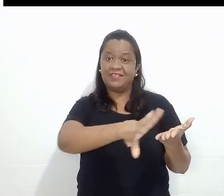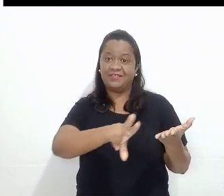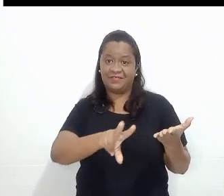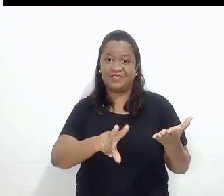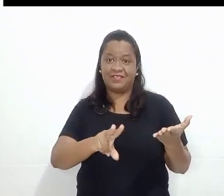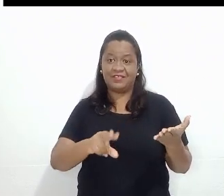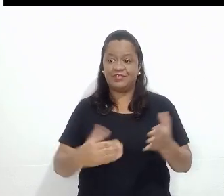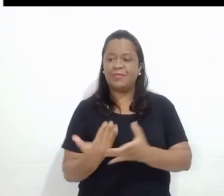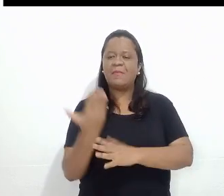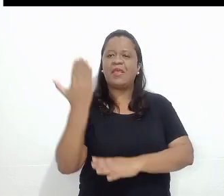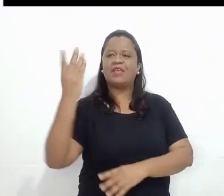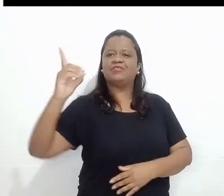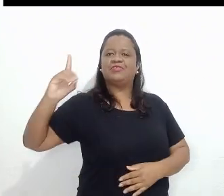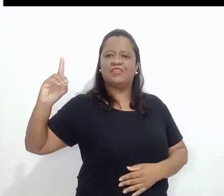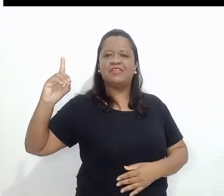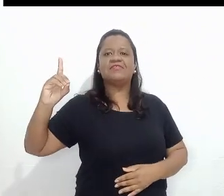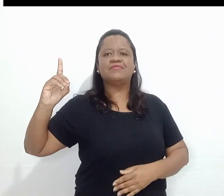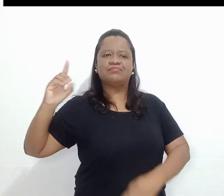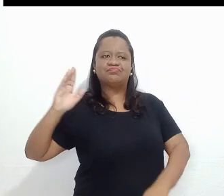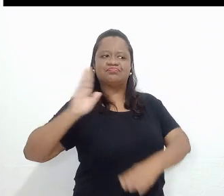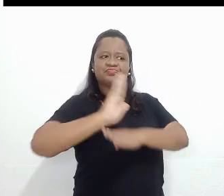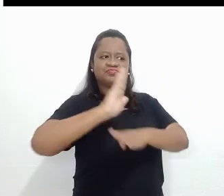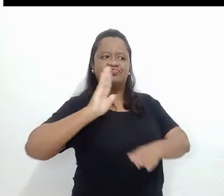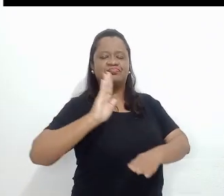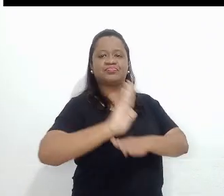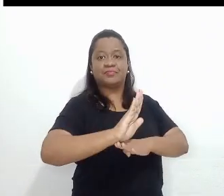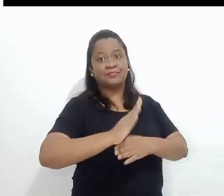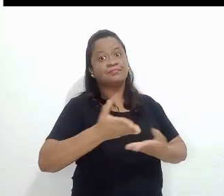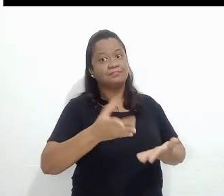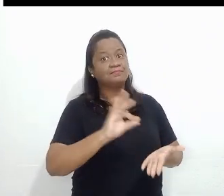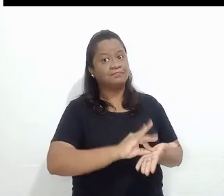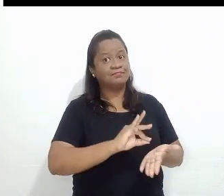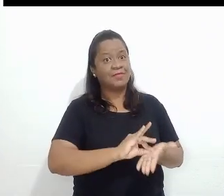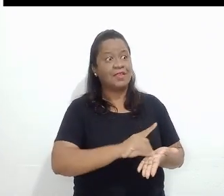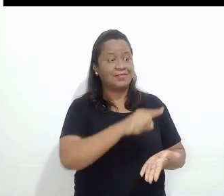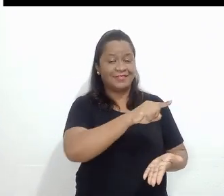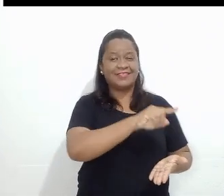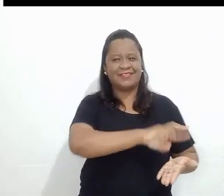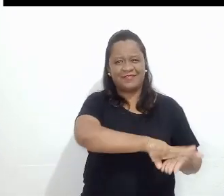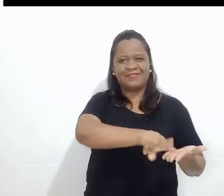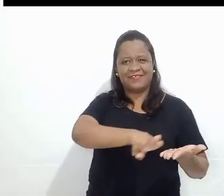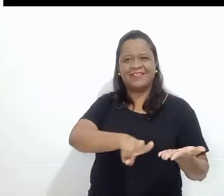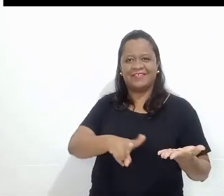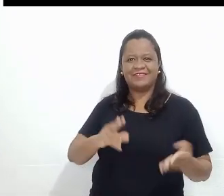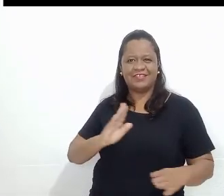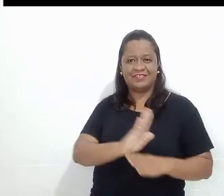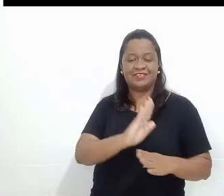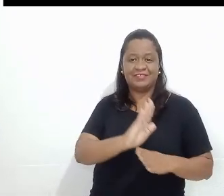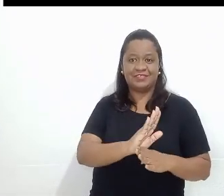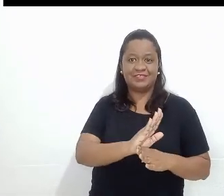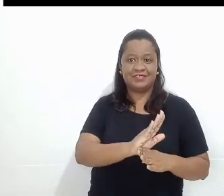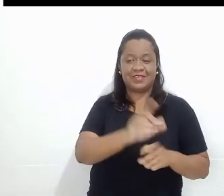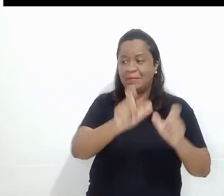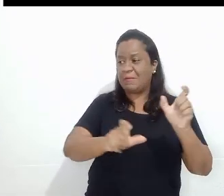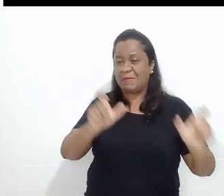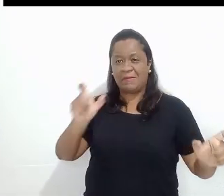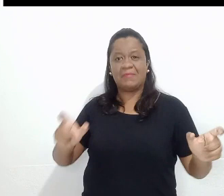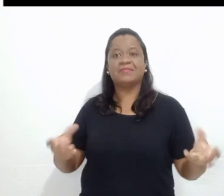fotografia, é o gaffer e tal. Mas é verdade, porque são os caras que resolvem aquilo que ele